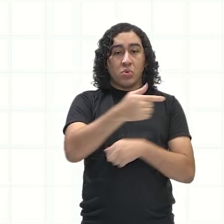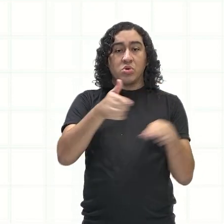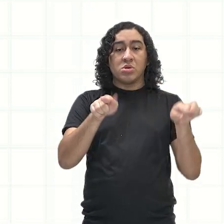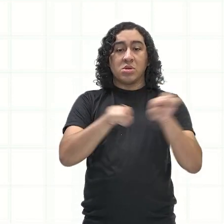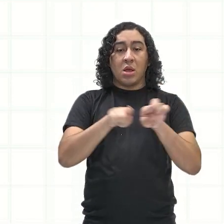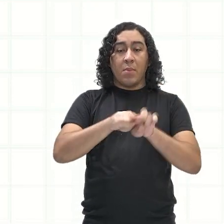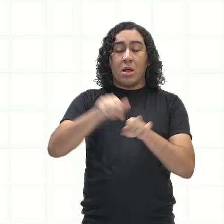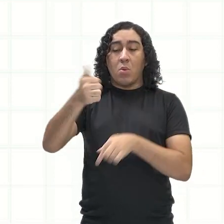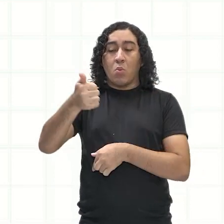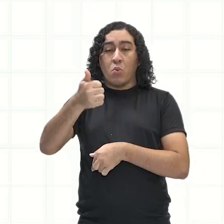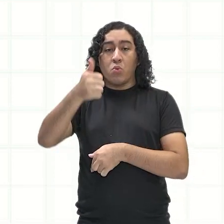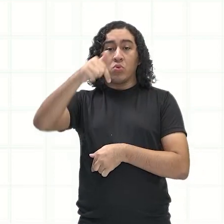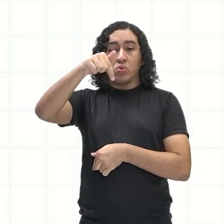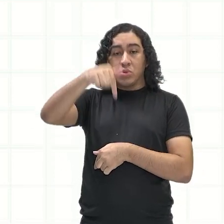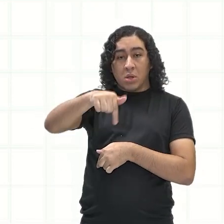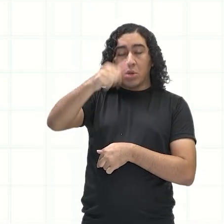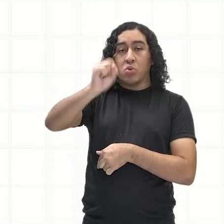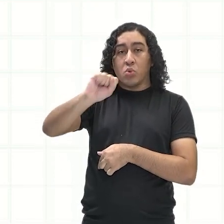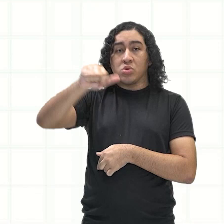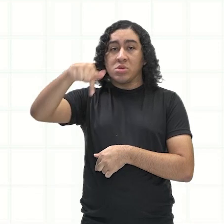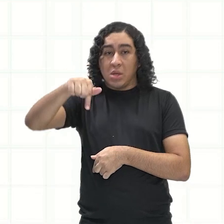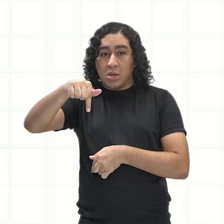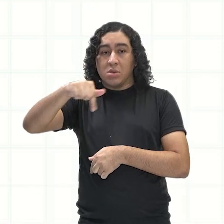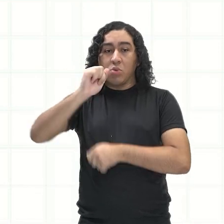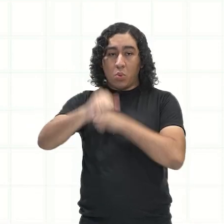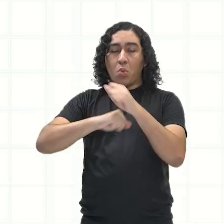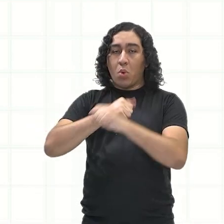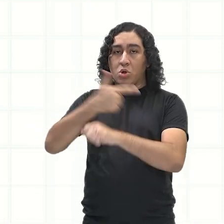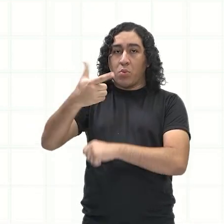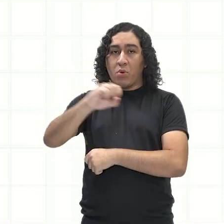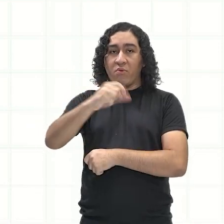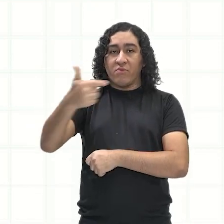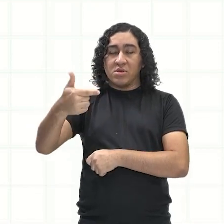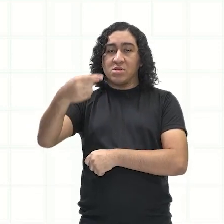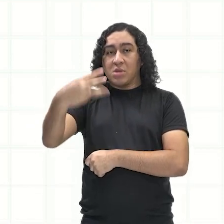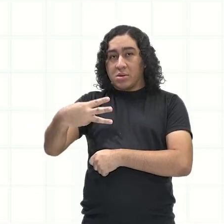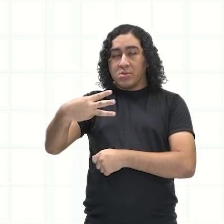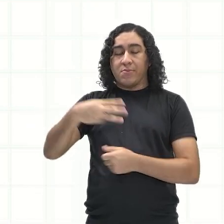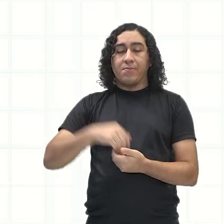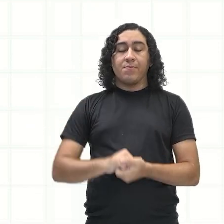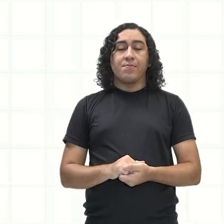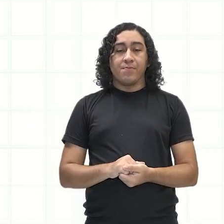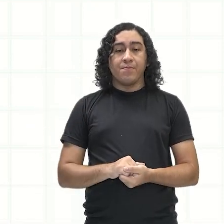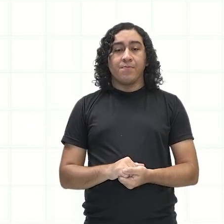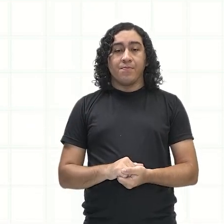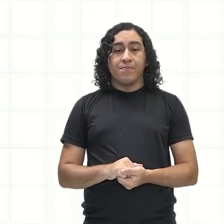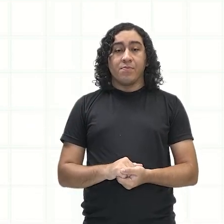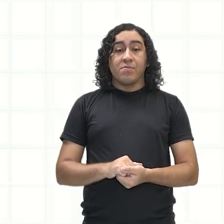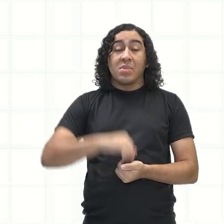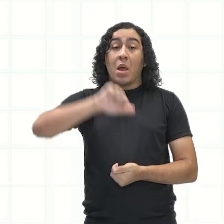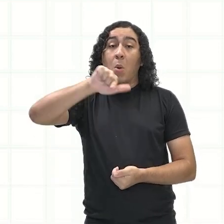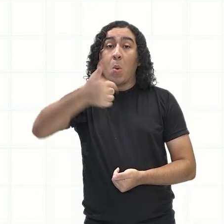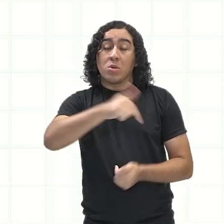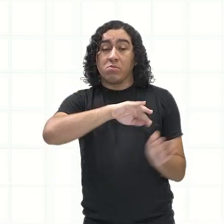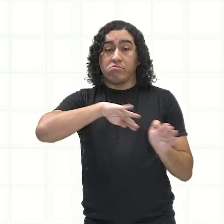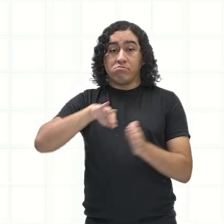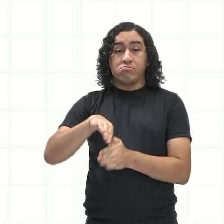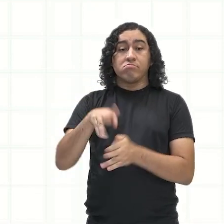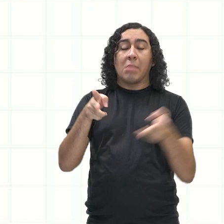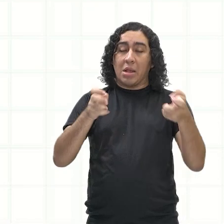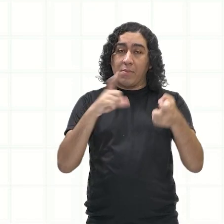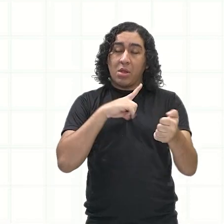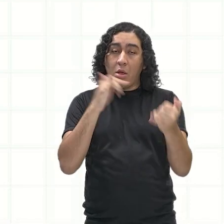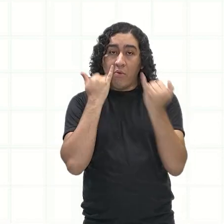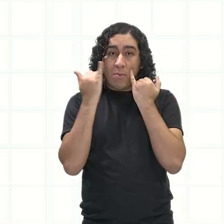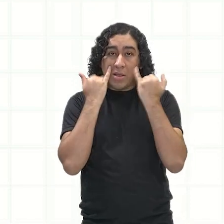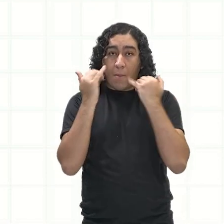1.787 em 2023, de janeiro a novembro. Na nossa outra notícia, a gente observa ainda mais informações